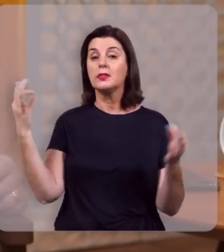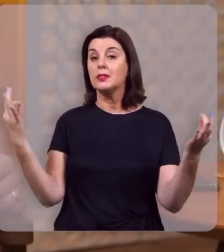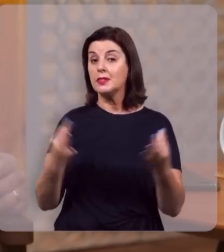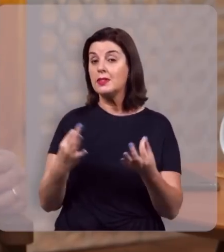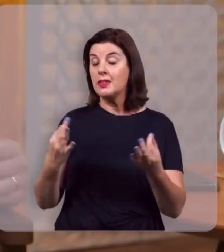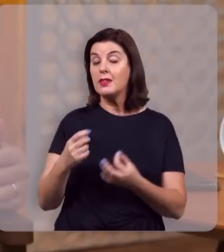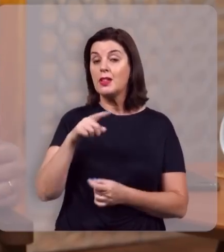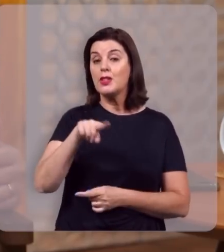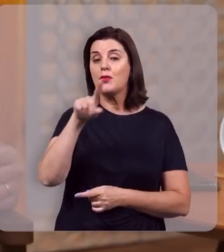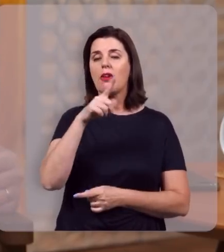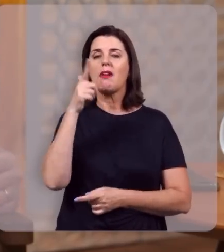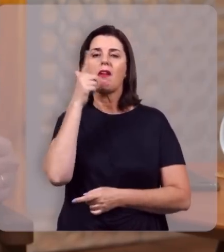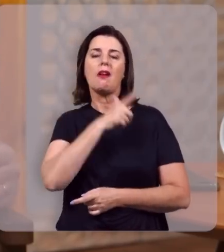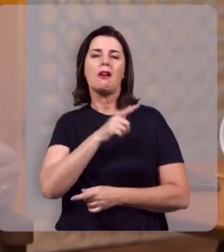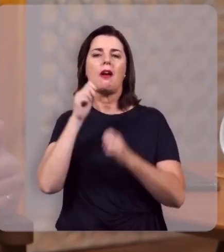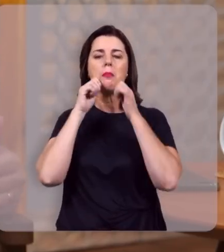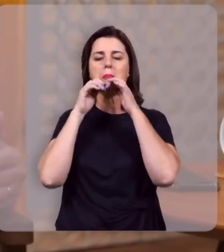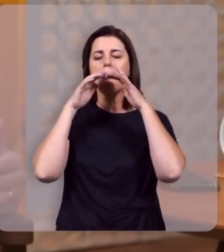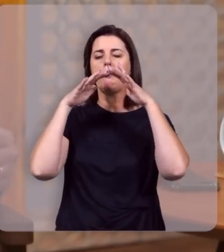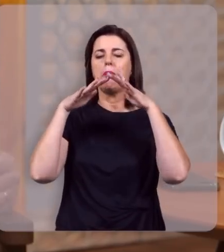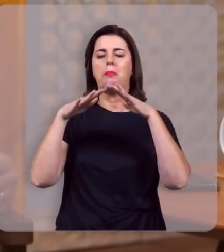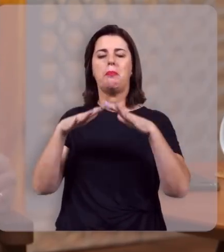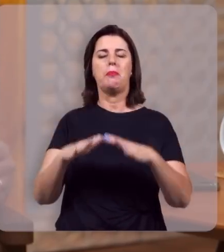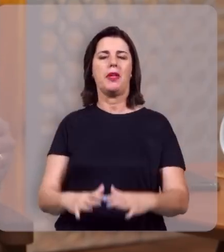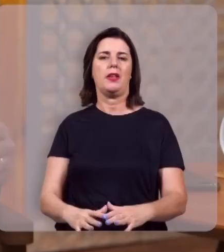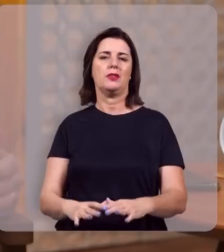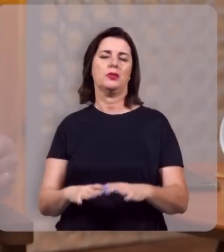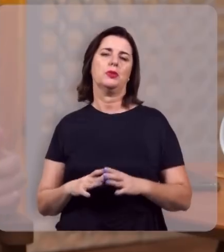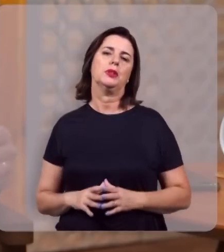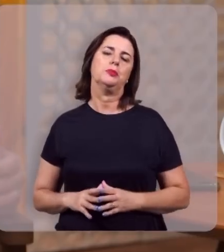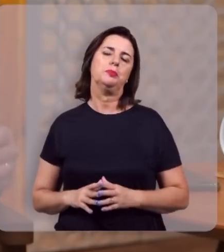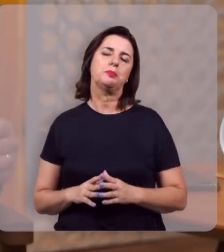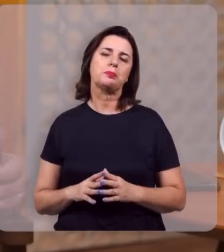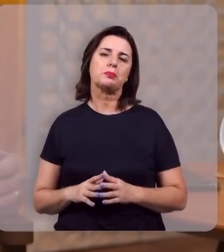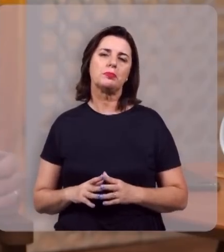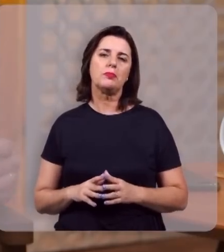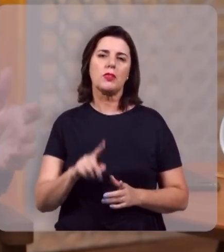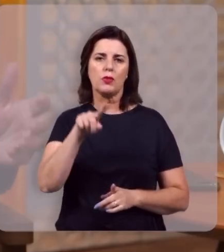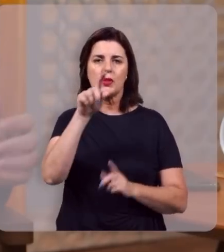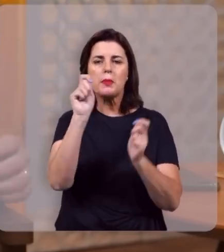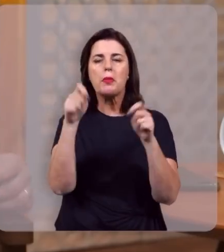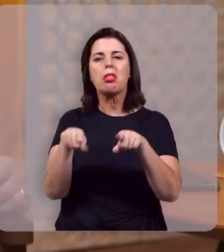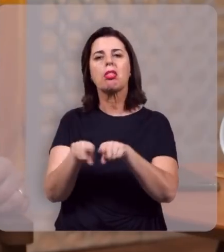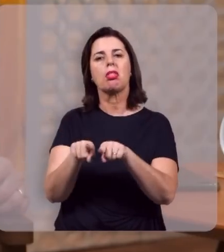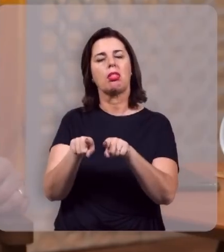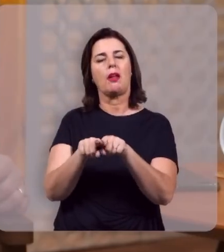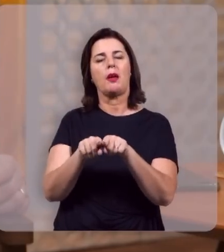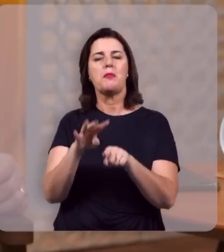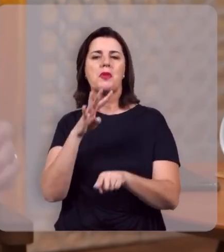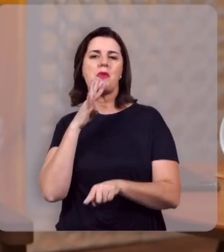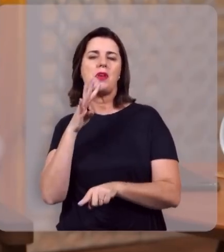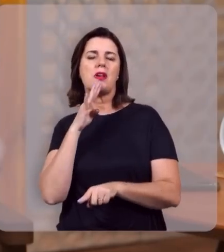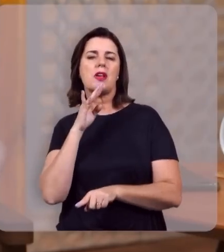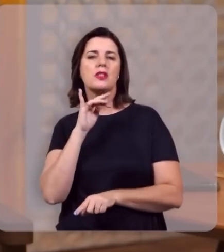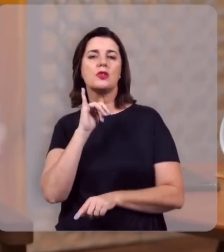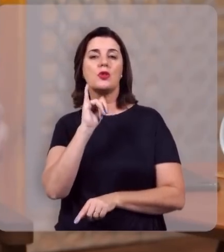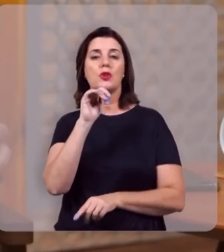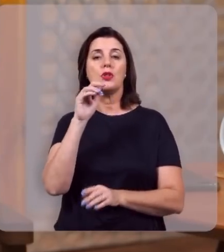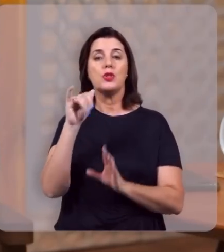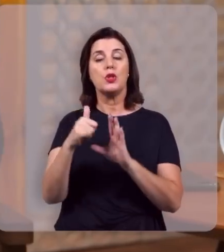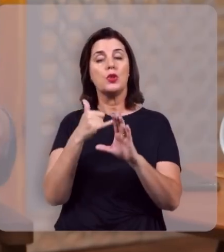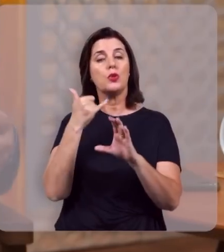E eu tenho certeza você será tremendamente abençoado. Você pode também conhecer o